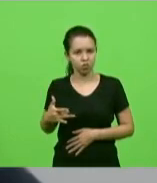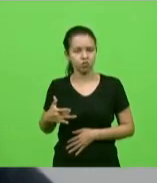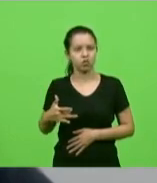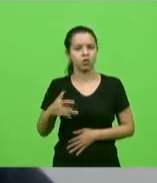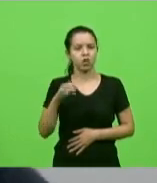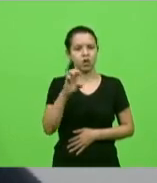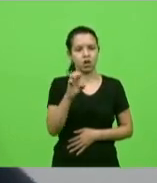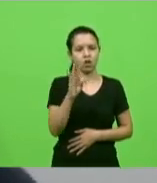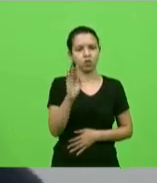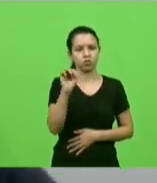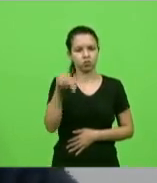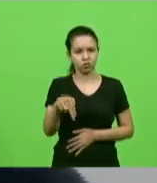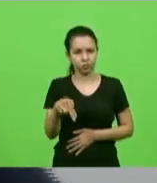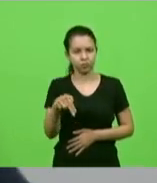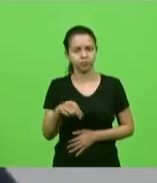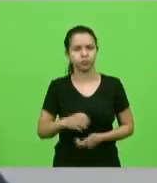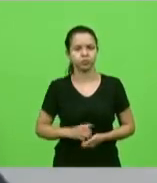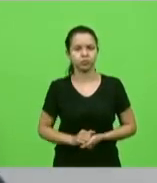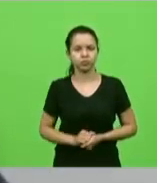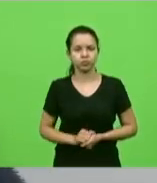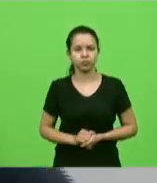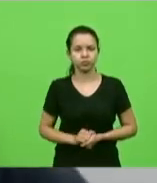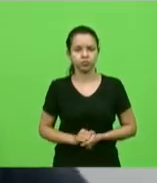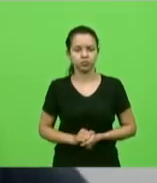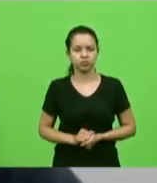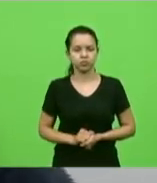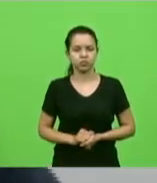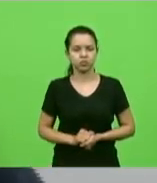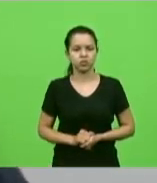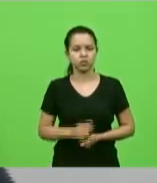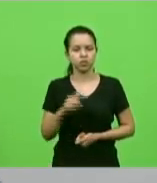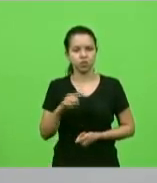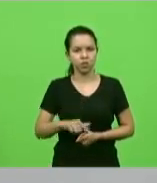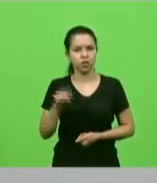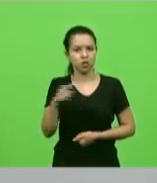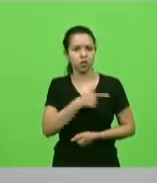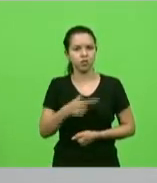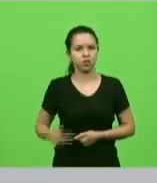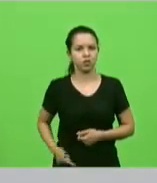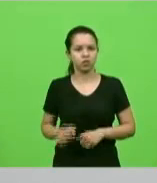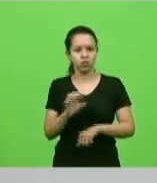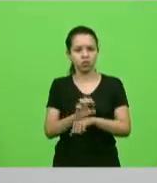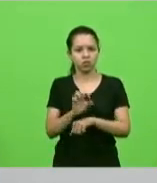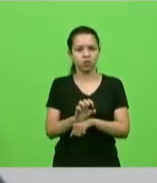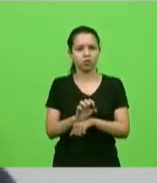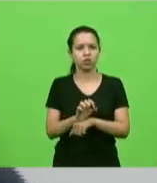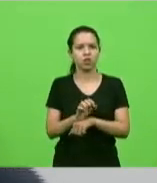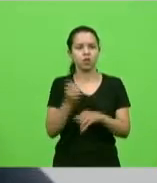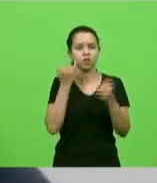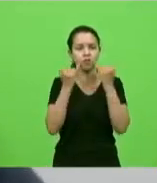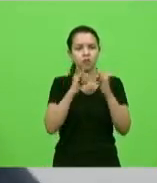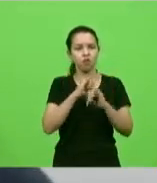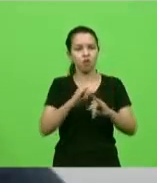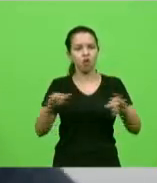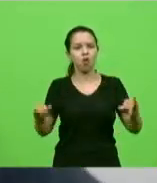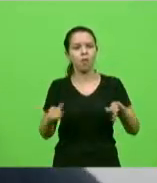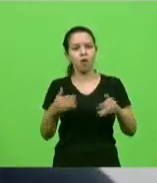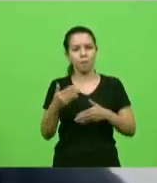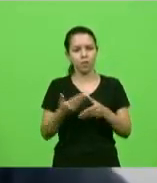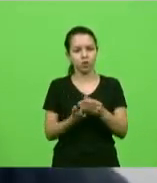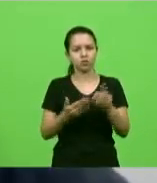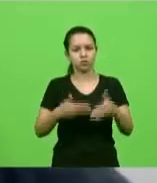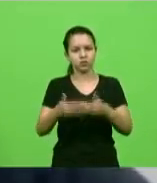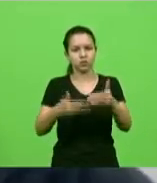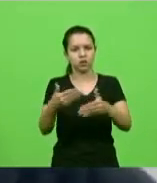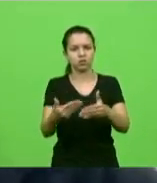Seferino, novamente ladeado do senhor governador do Estado, informa que está em processo de aquisição